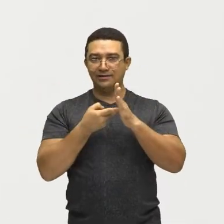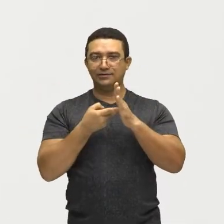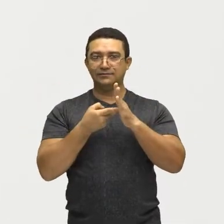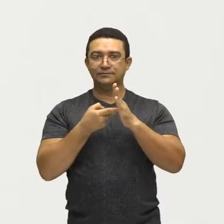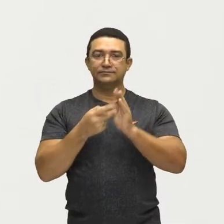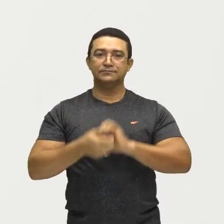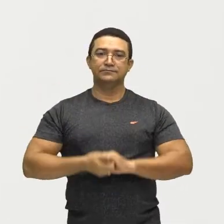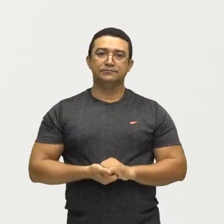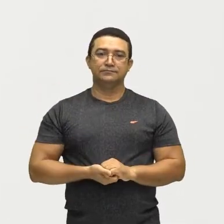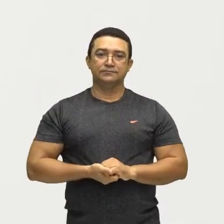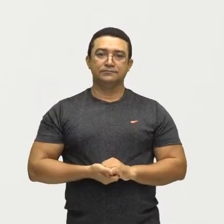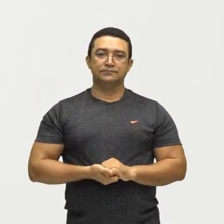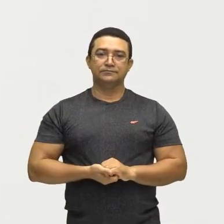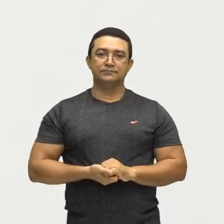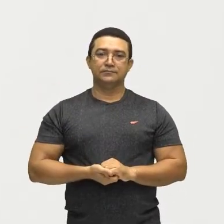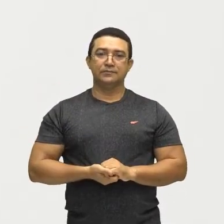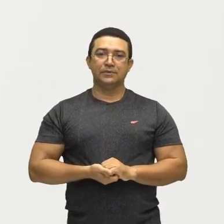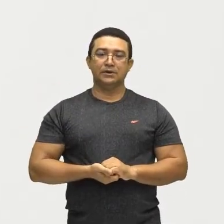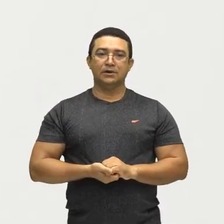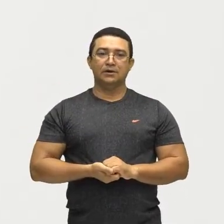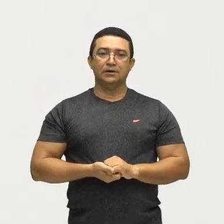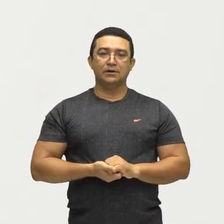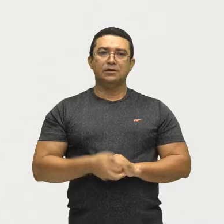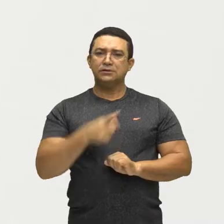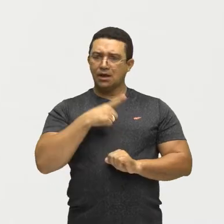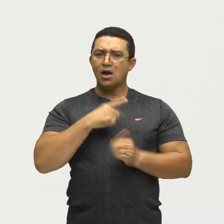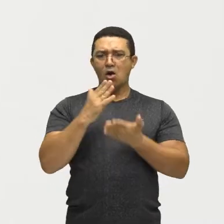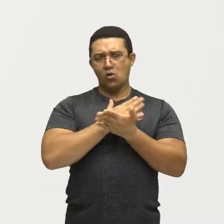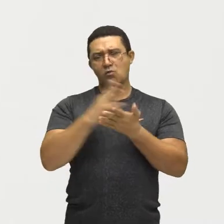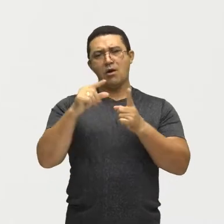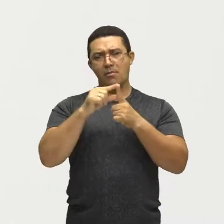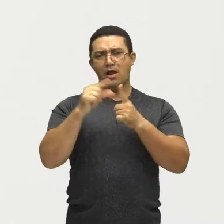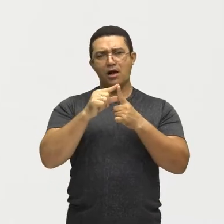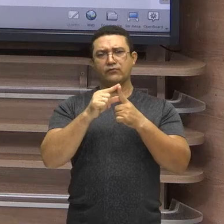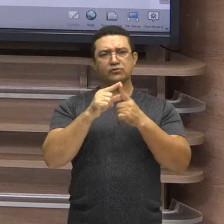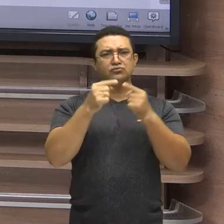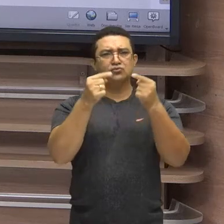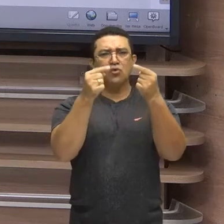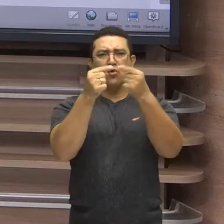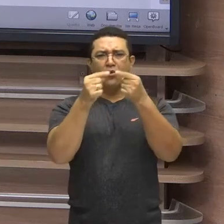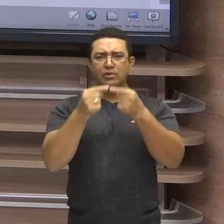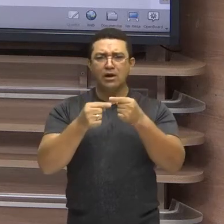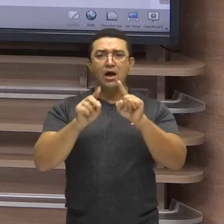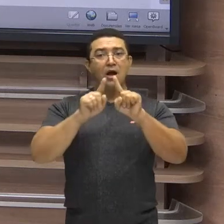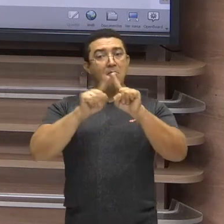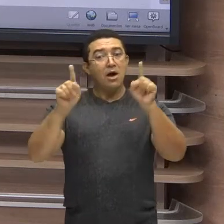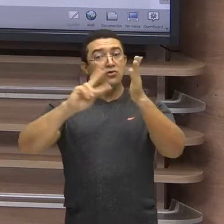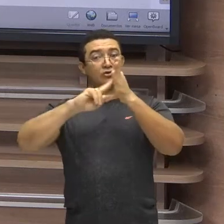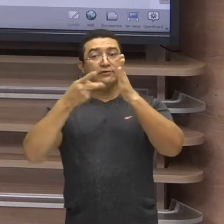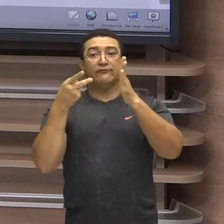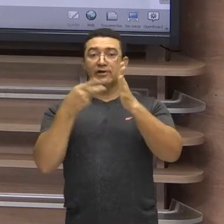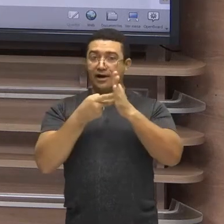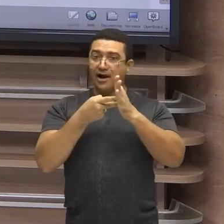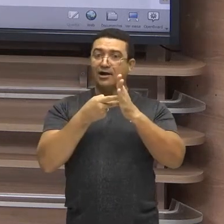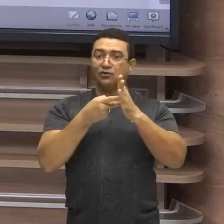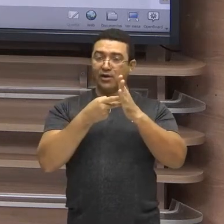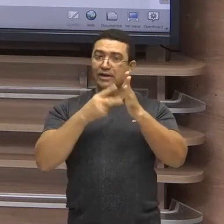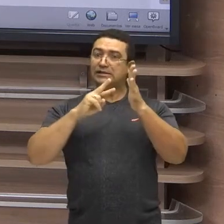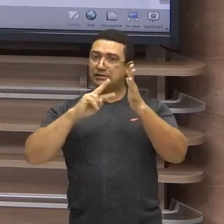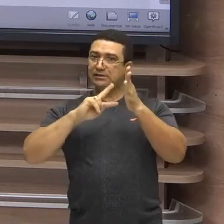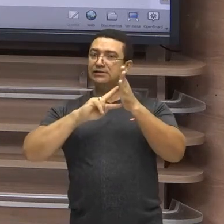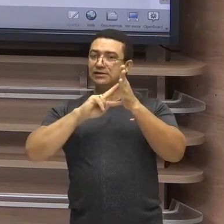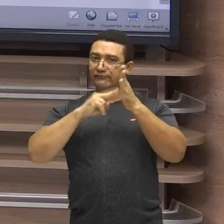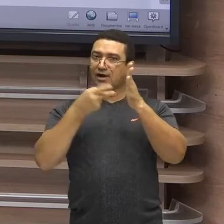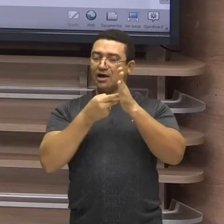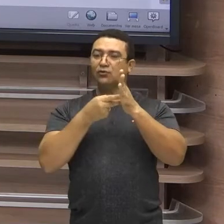faço, tem palavras aqui que não exatamente a palavra em si, mas o sentido traz uma certa oposição,